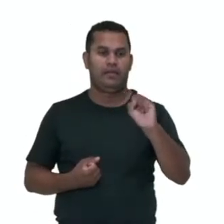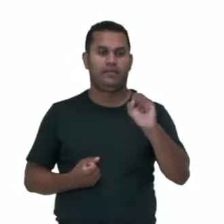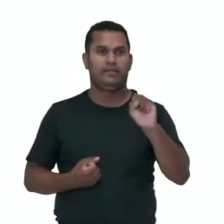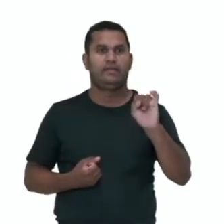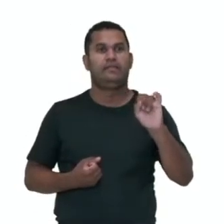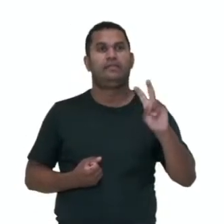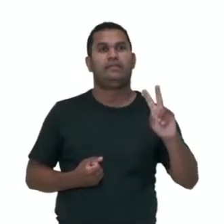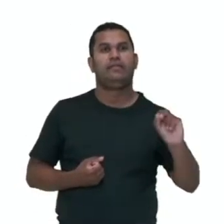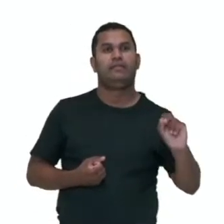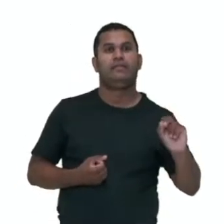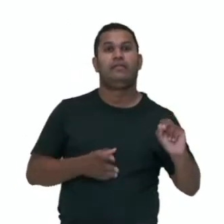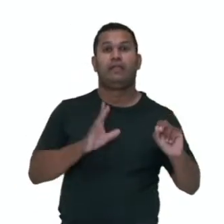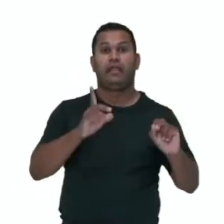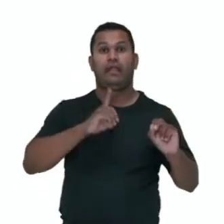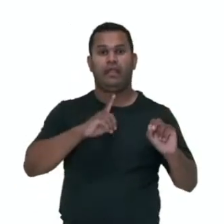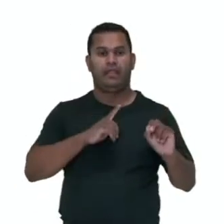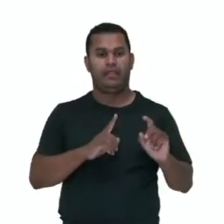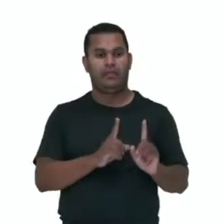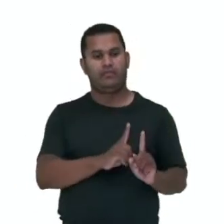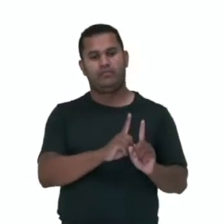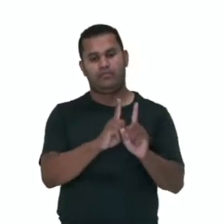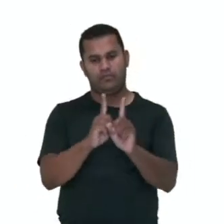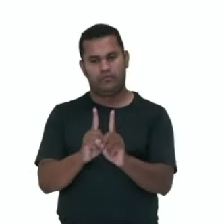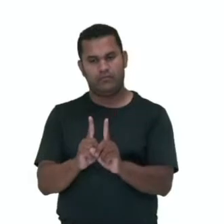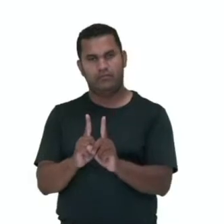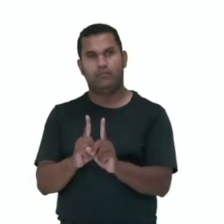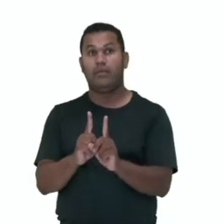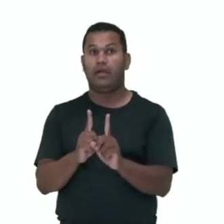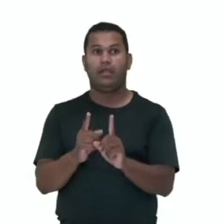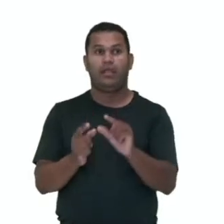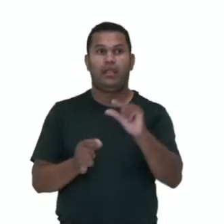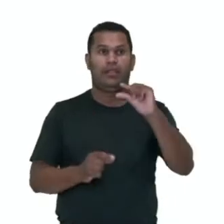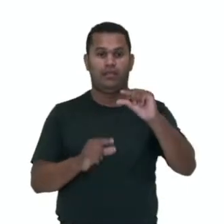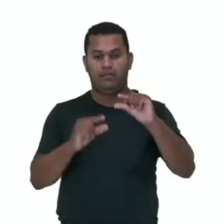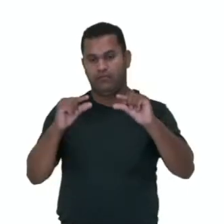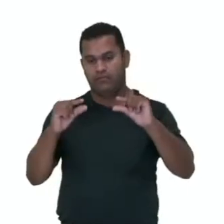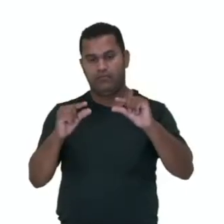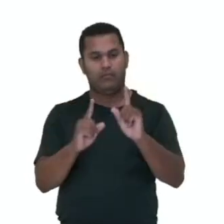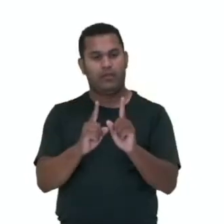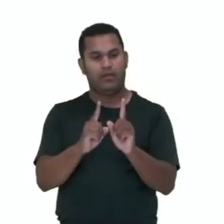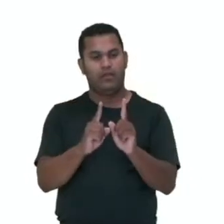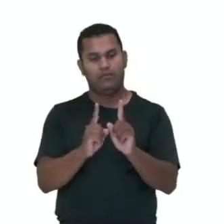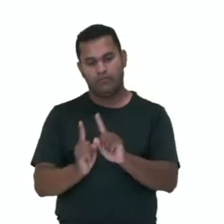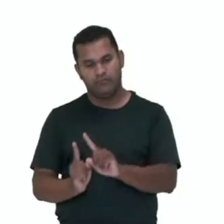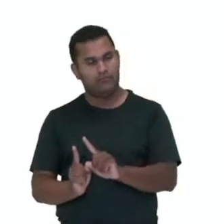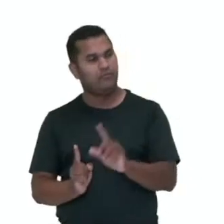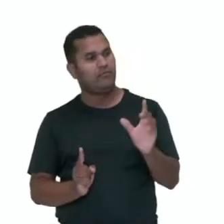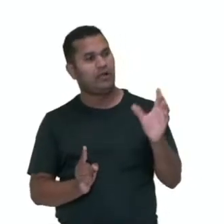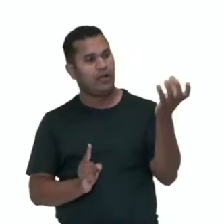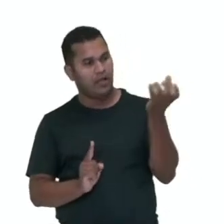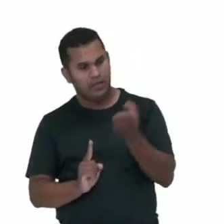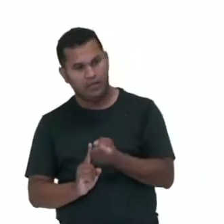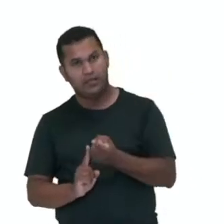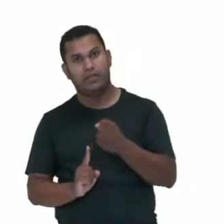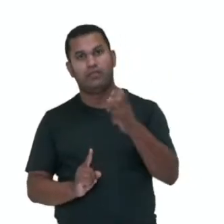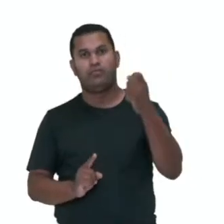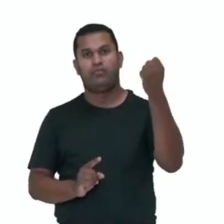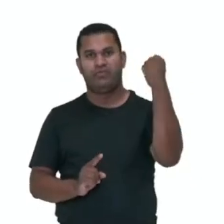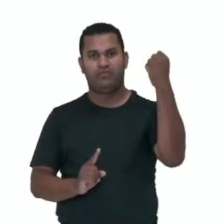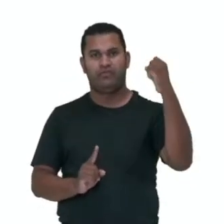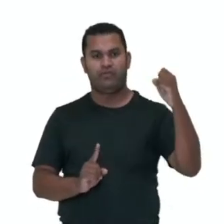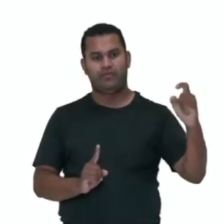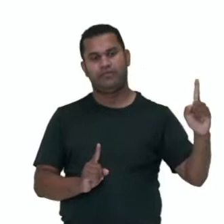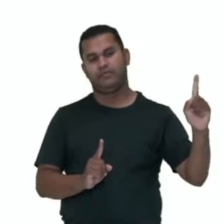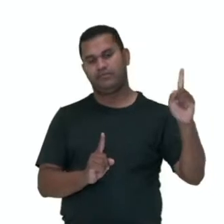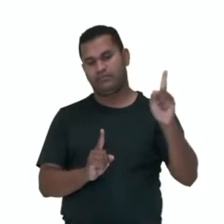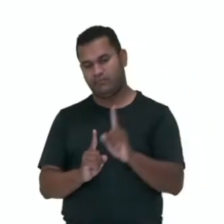estiverem em homozigose recessiva, ou seja, azinho, tá? Utilizando o exemplo do minúsculo ali, né? Algumas literaturas